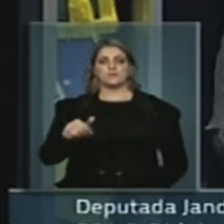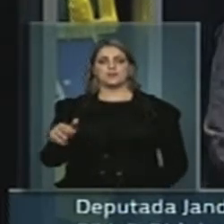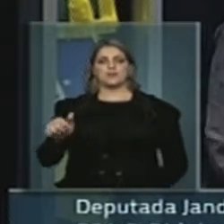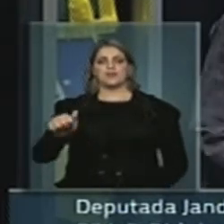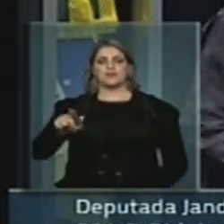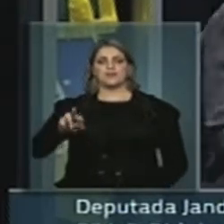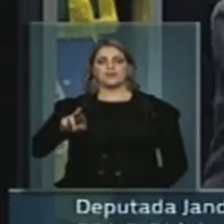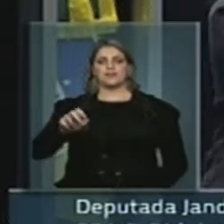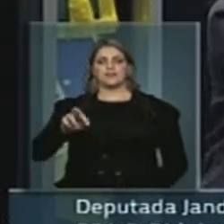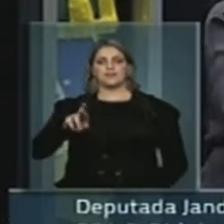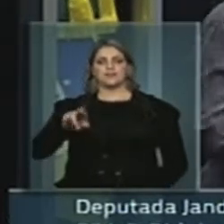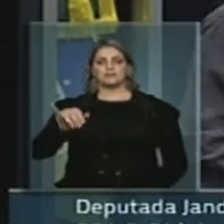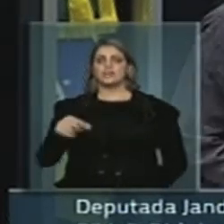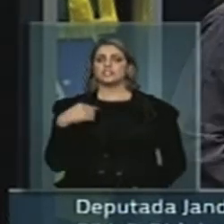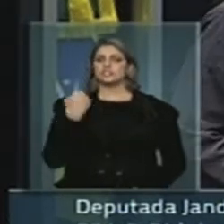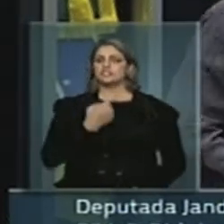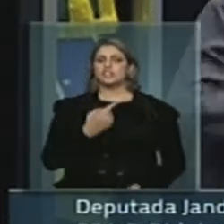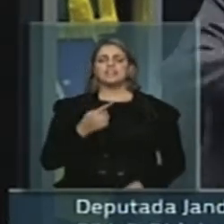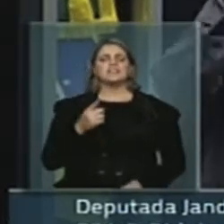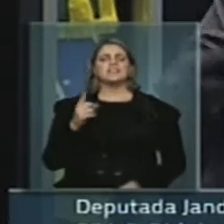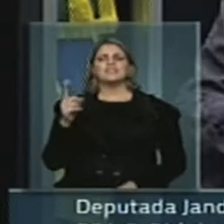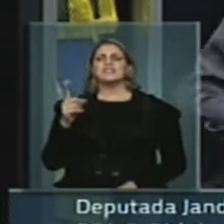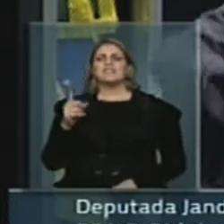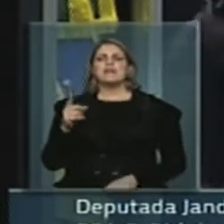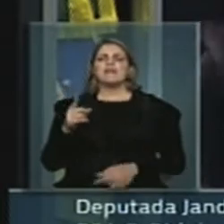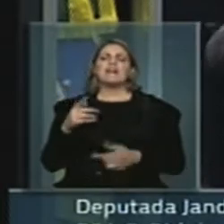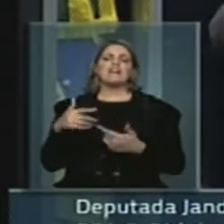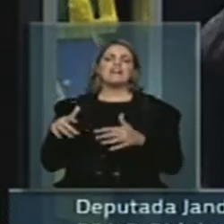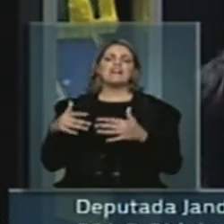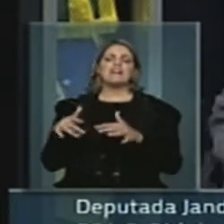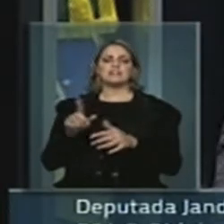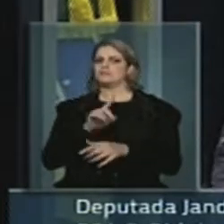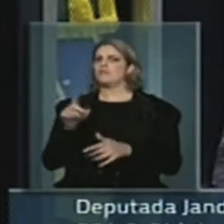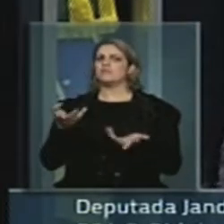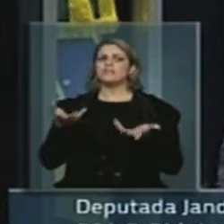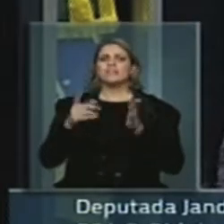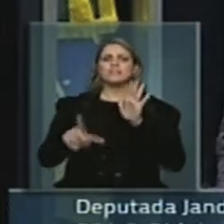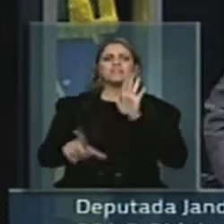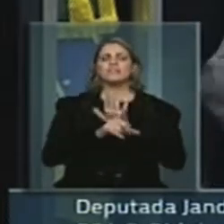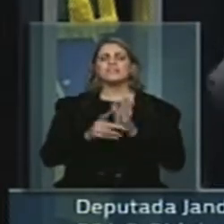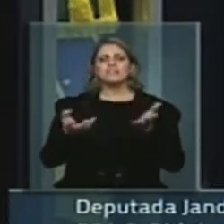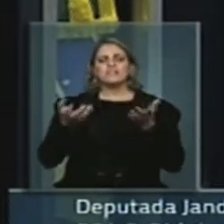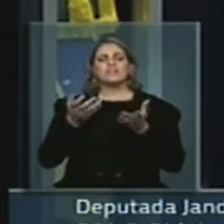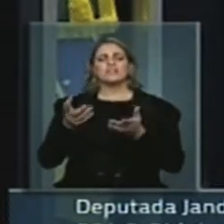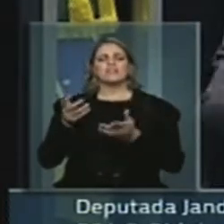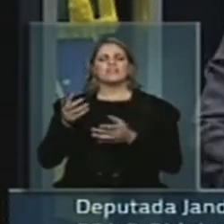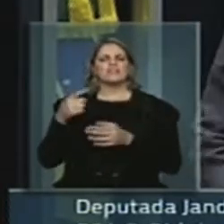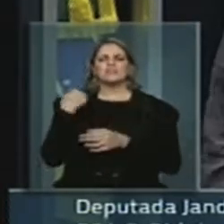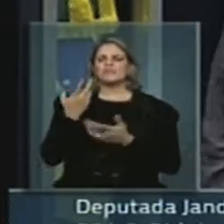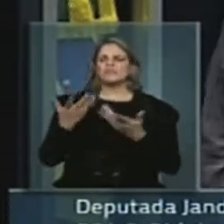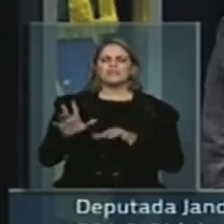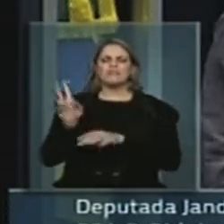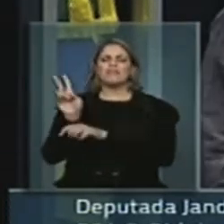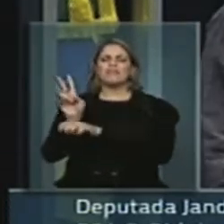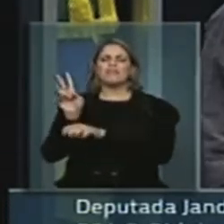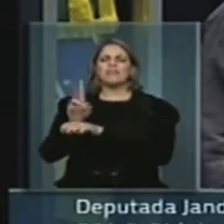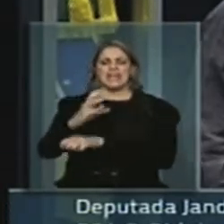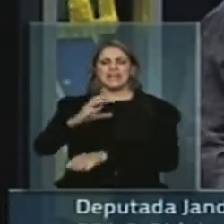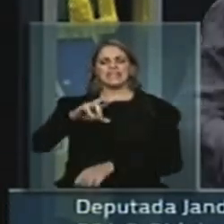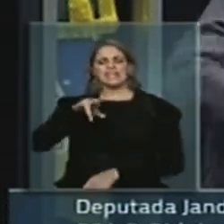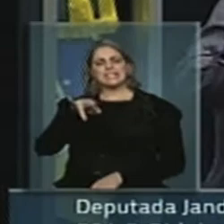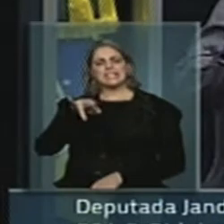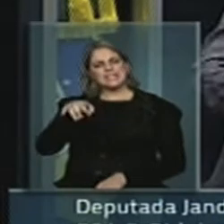nossa parte aqui qualquer conivência com legislação que proteja criminoso ambiental ou que proteja criminoso do